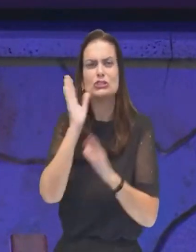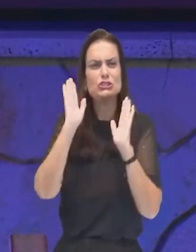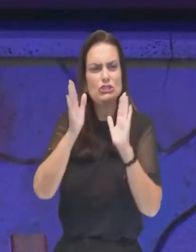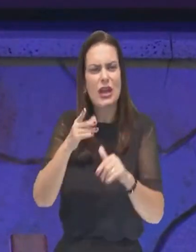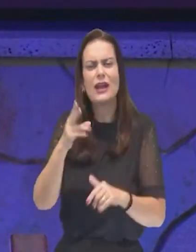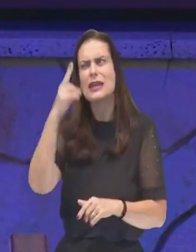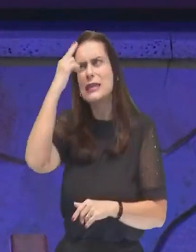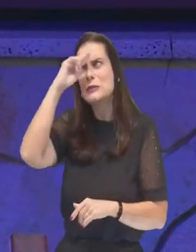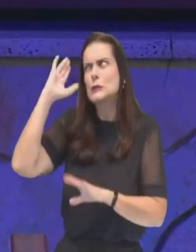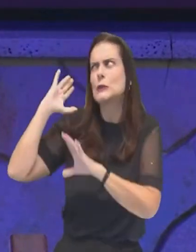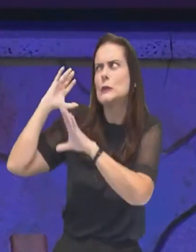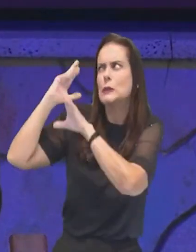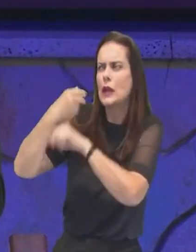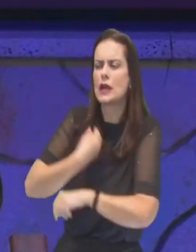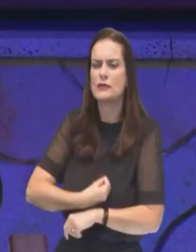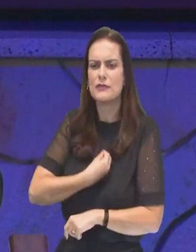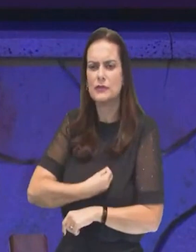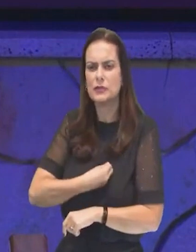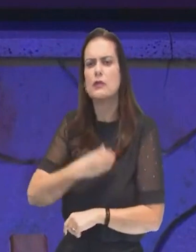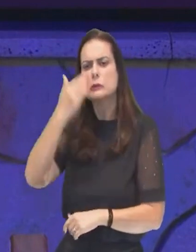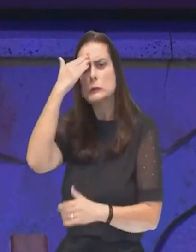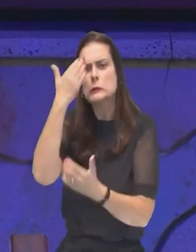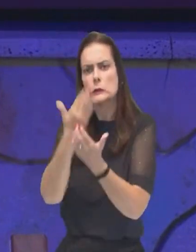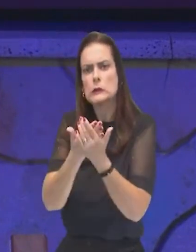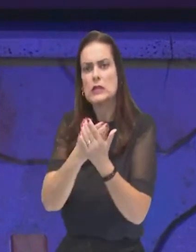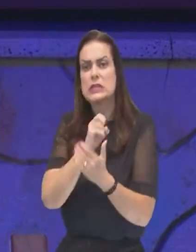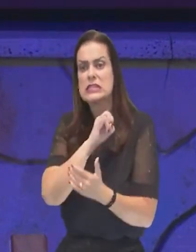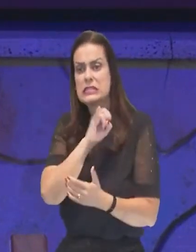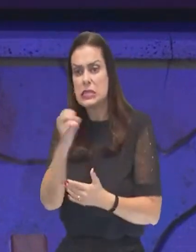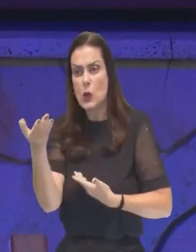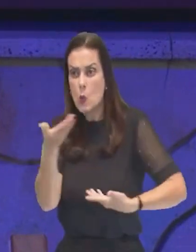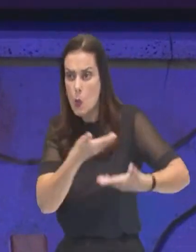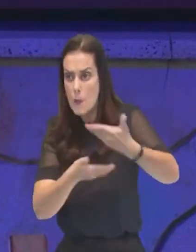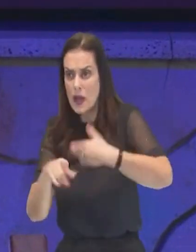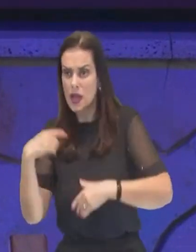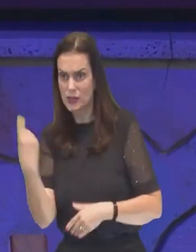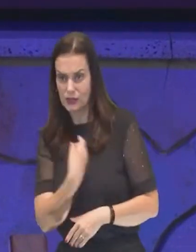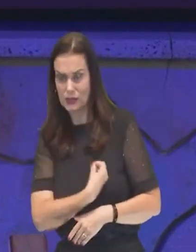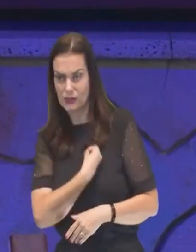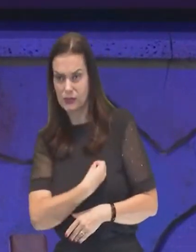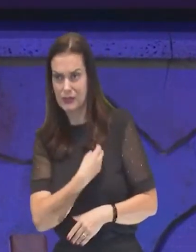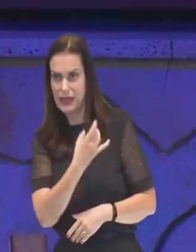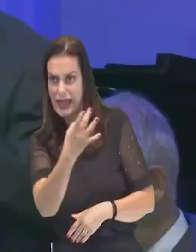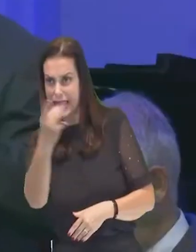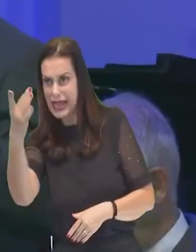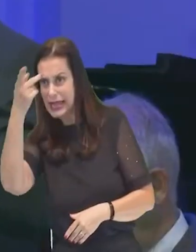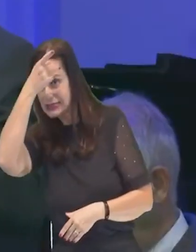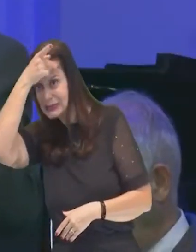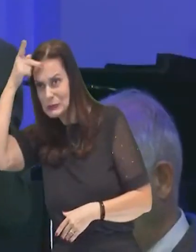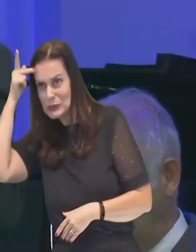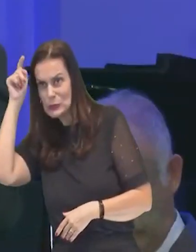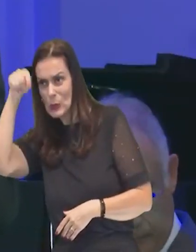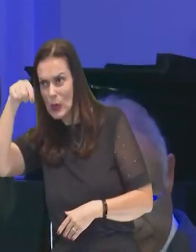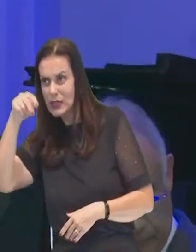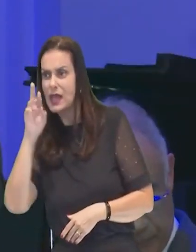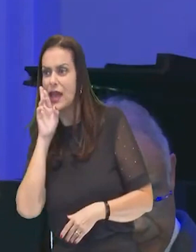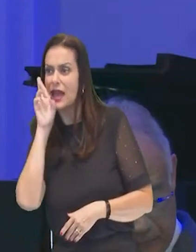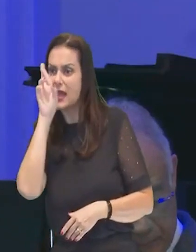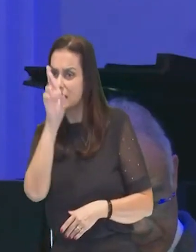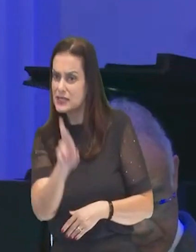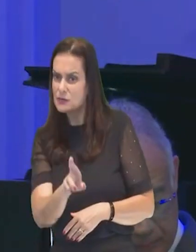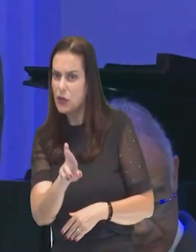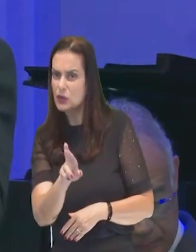uma história de vida. Eu tenho certeza, se fôssemos compartilhar aqui, a cada um a resposta para